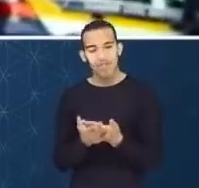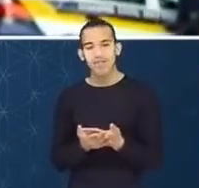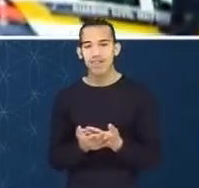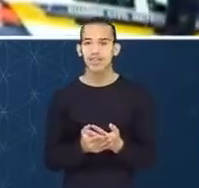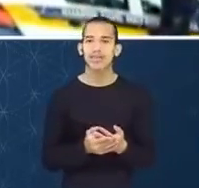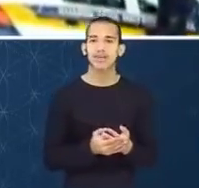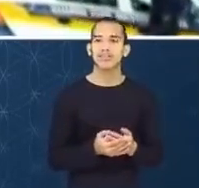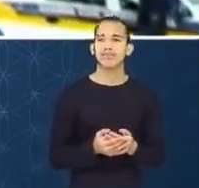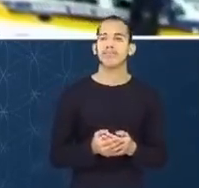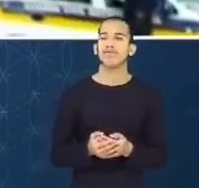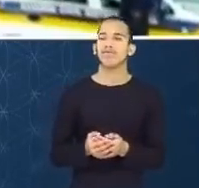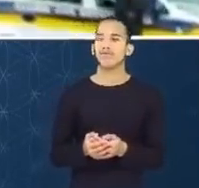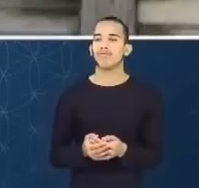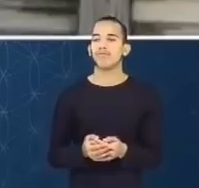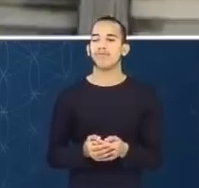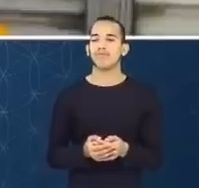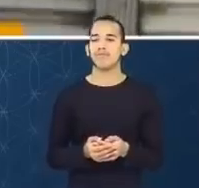É. Olha lá.